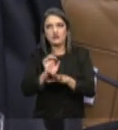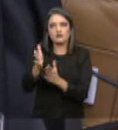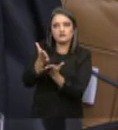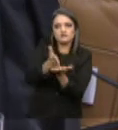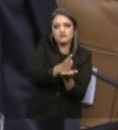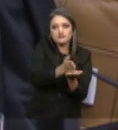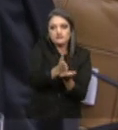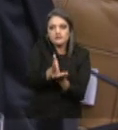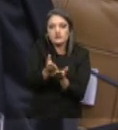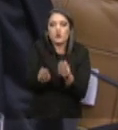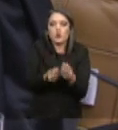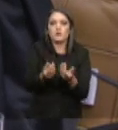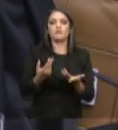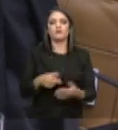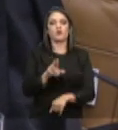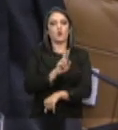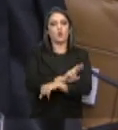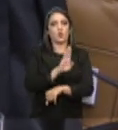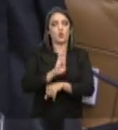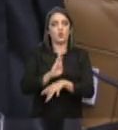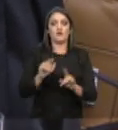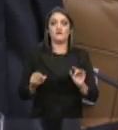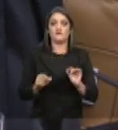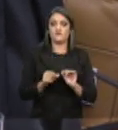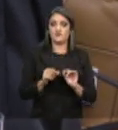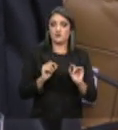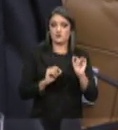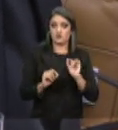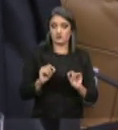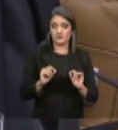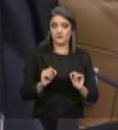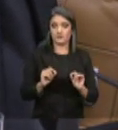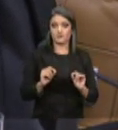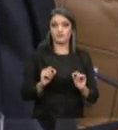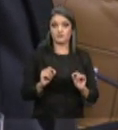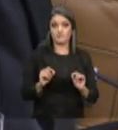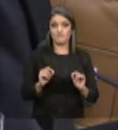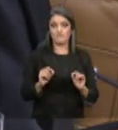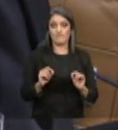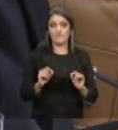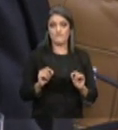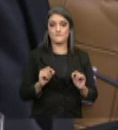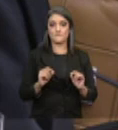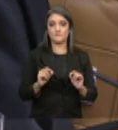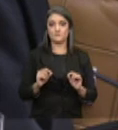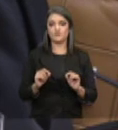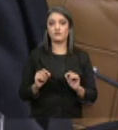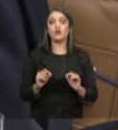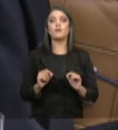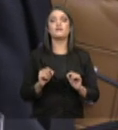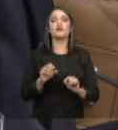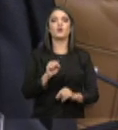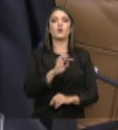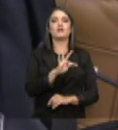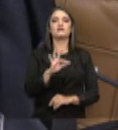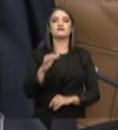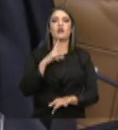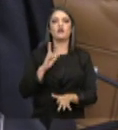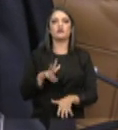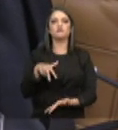Rui fez ali o Locus A partir dessa causa para que o Supremo assumisse a sua posição